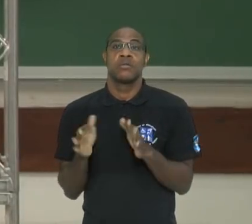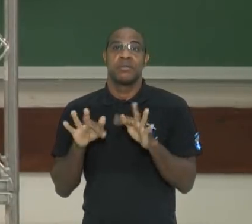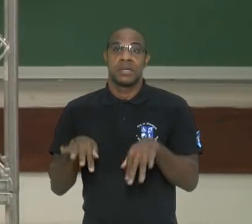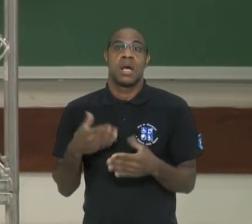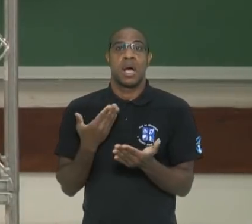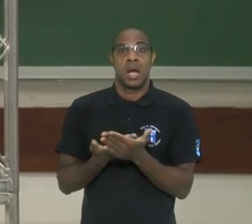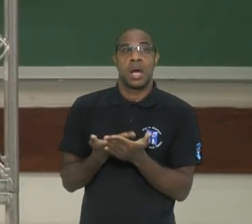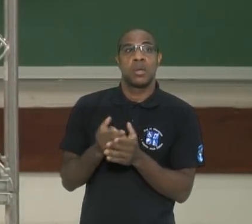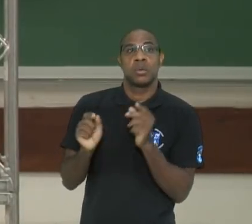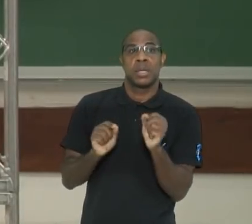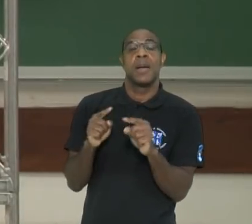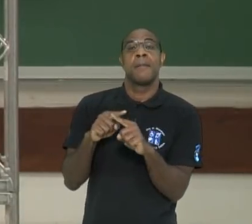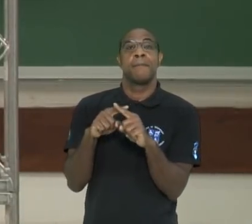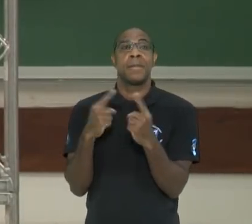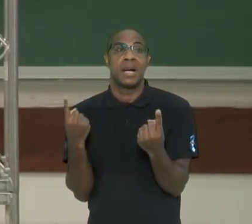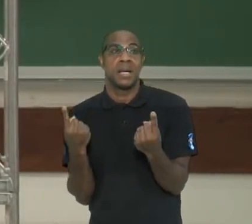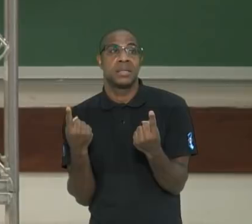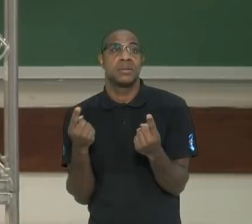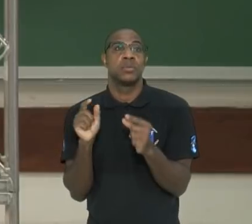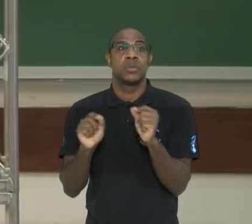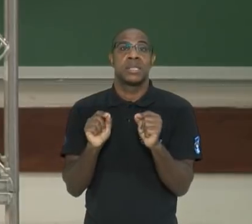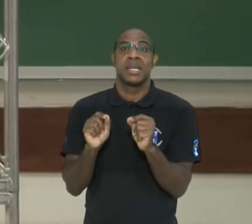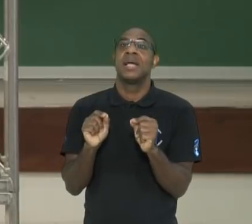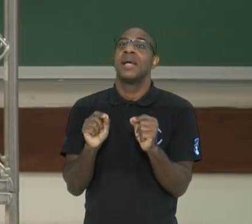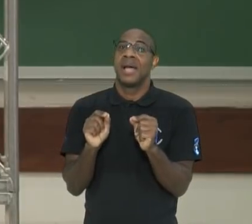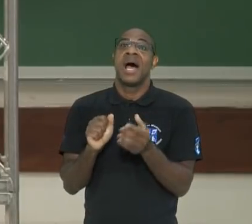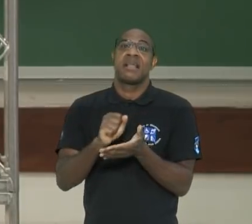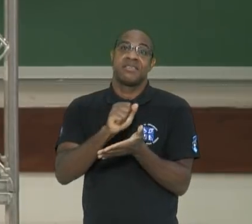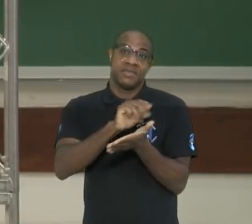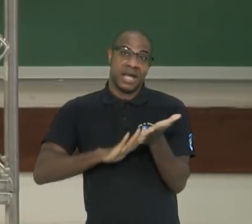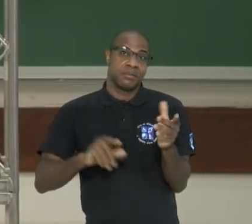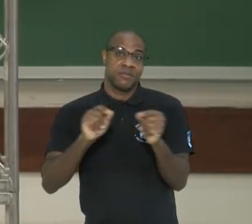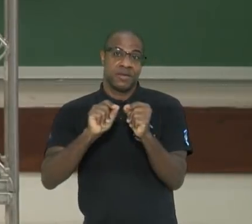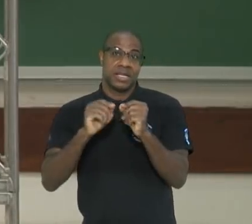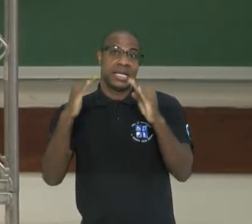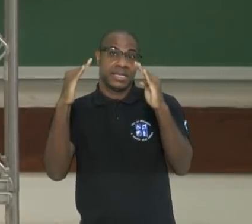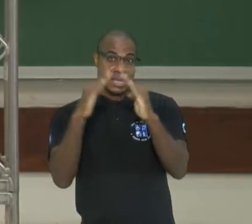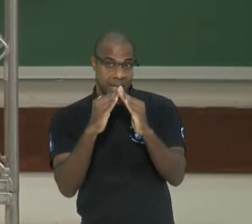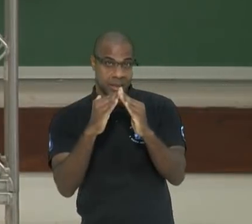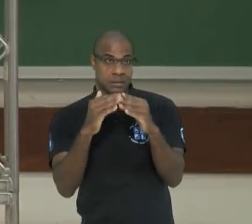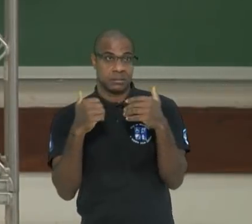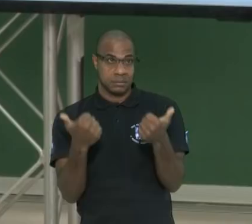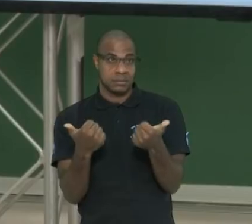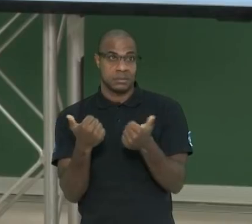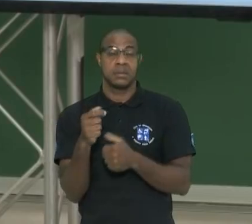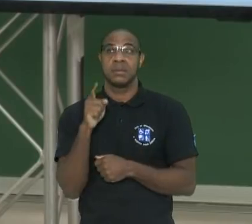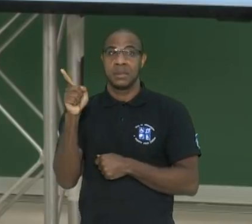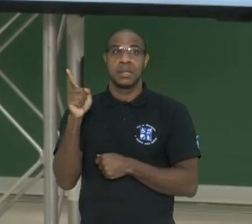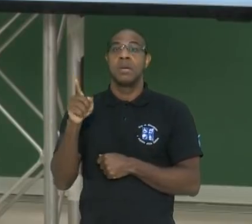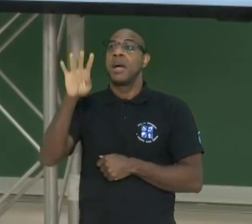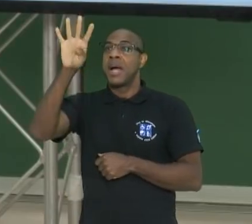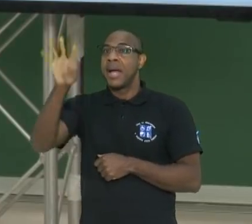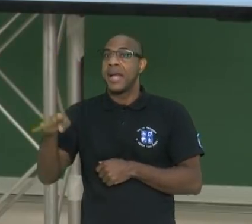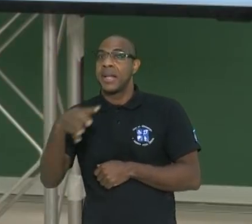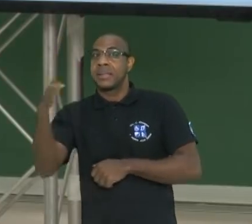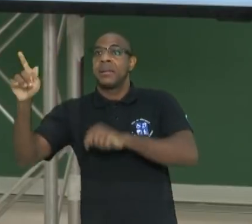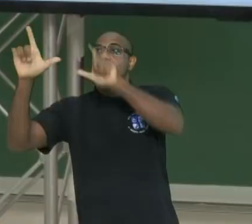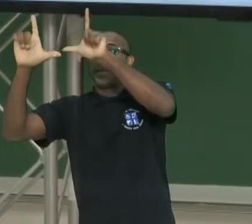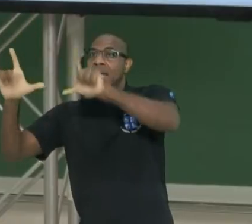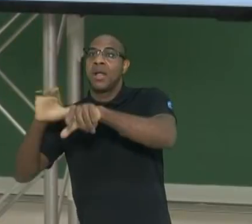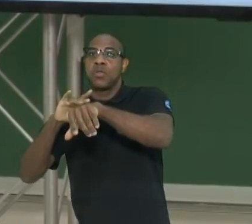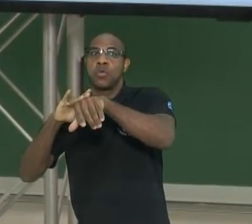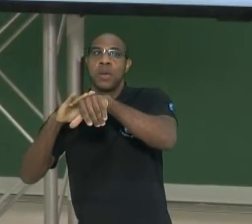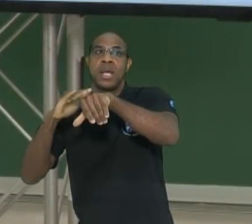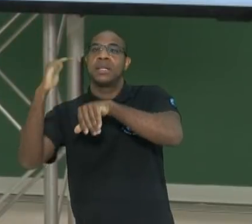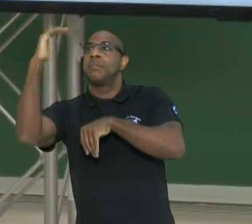hoje, mas com aquela nossa tarefinha de casa já conhecida de vocês. Uma tabelinha com as doenças